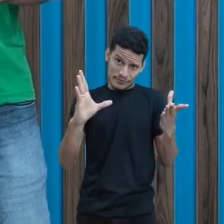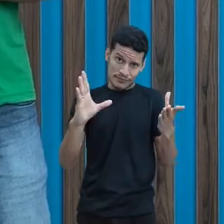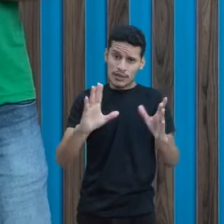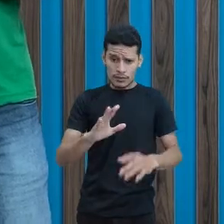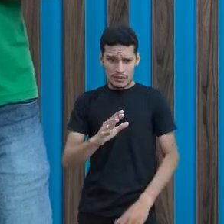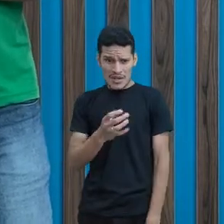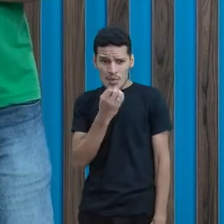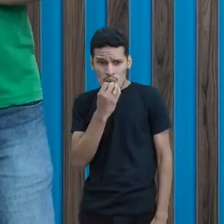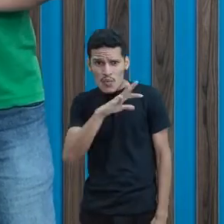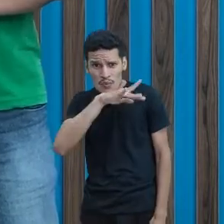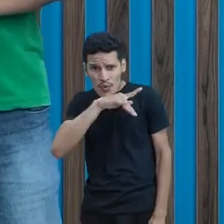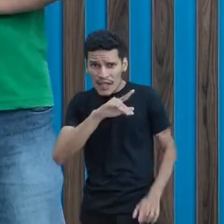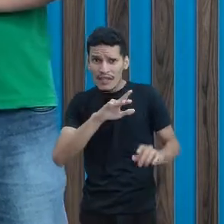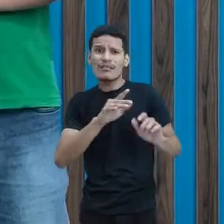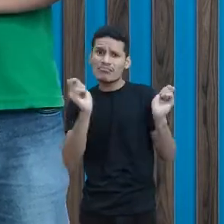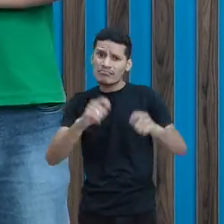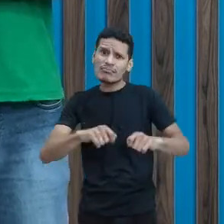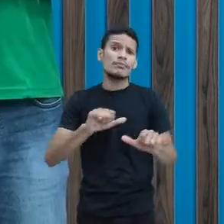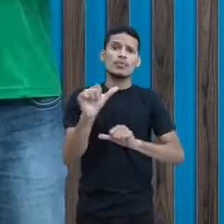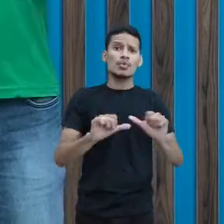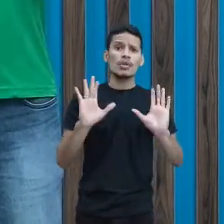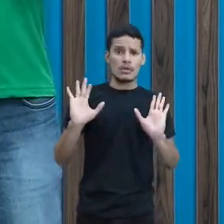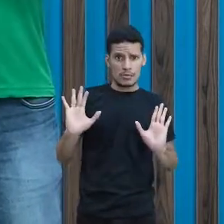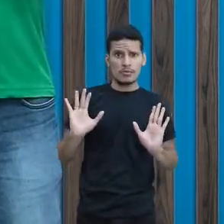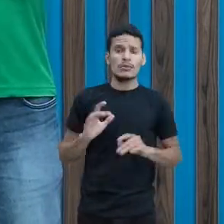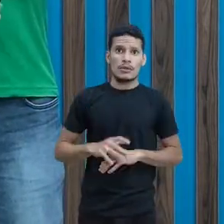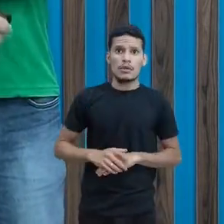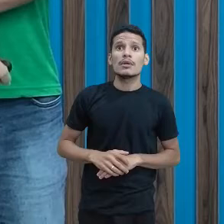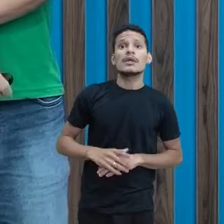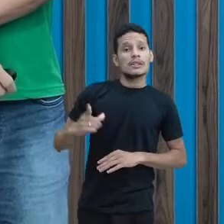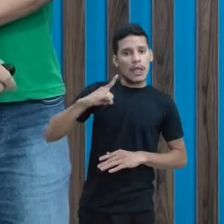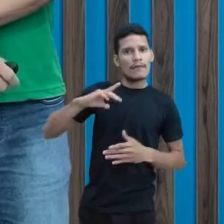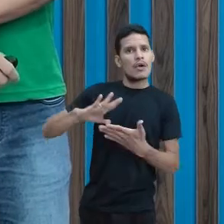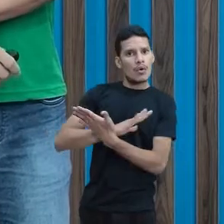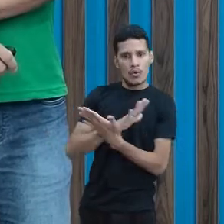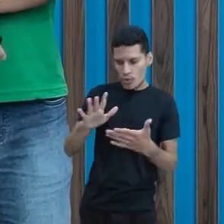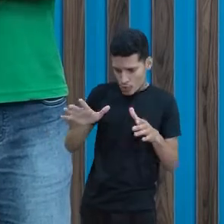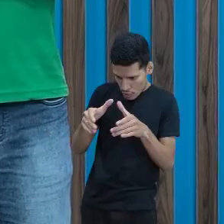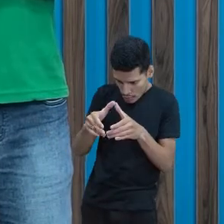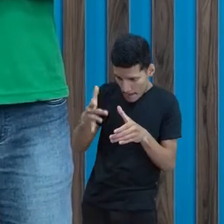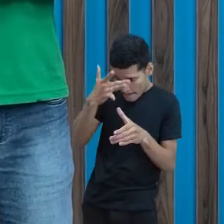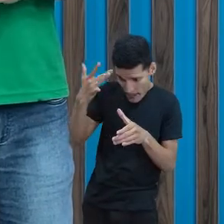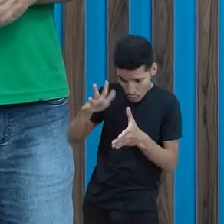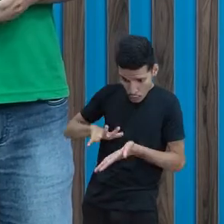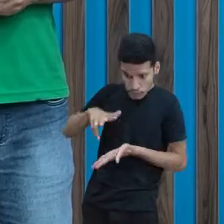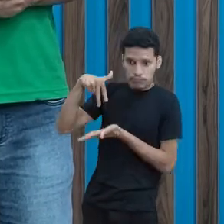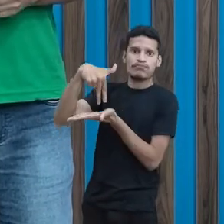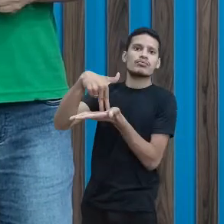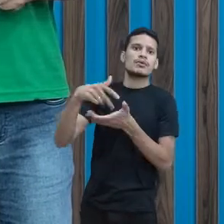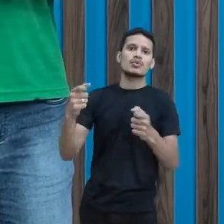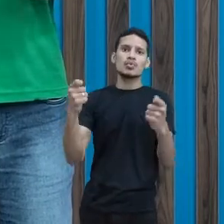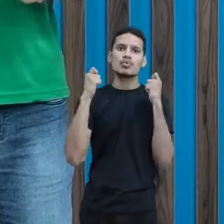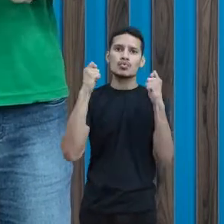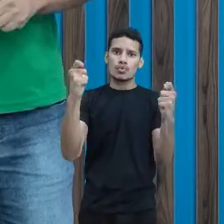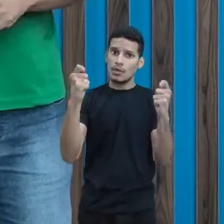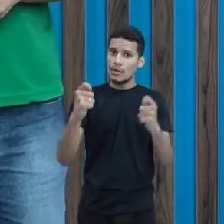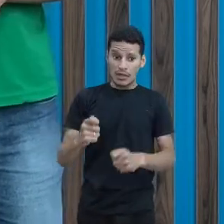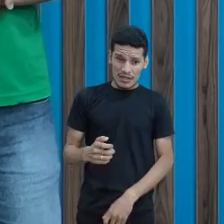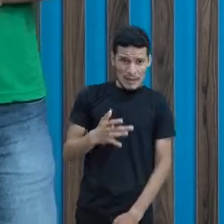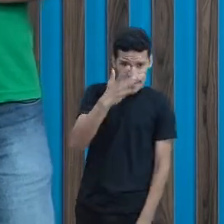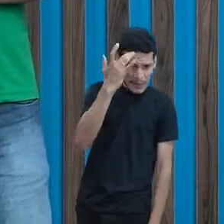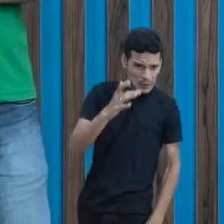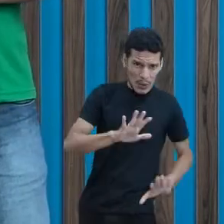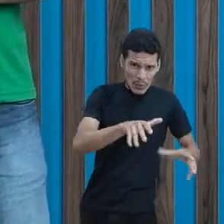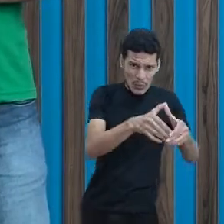Pronto. Então, gente, pessoas se levantaram contra isso. Então essa é a questão, não é? Então nem todo mundo ficou